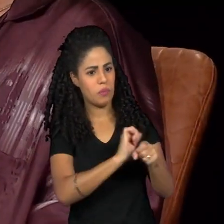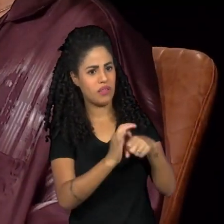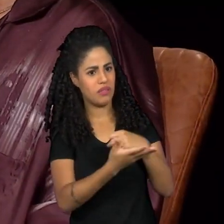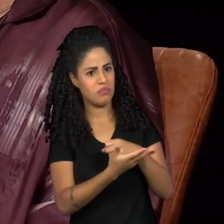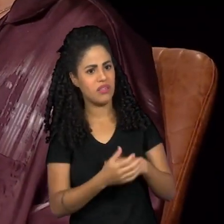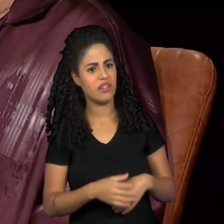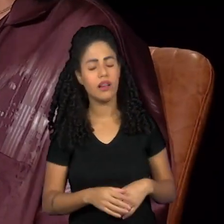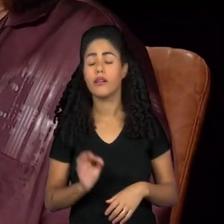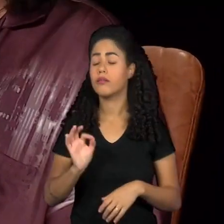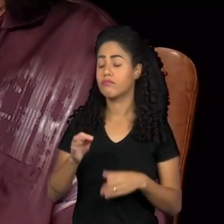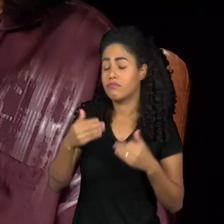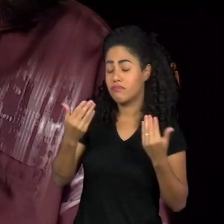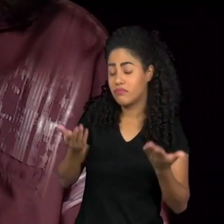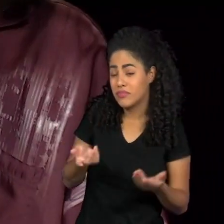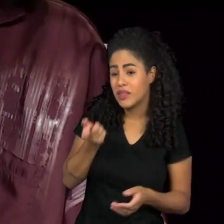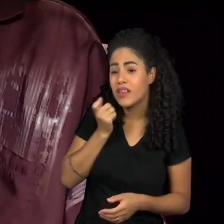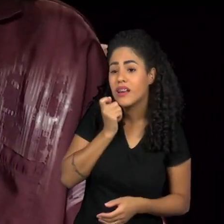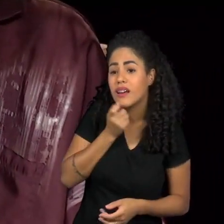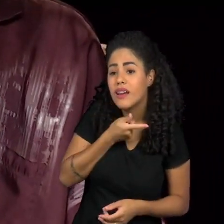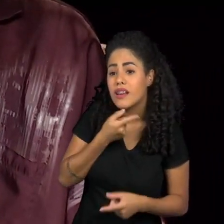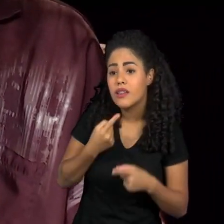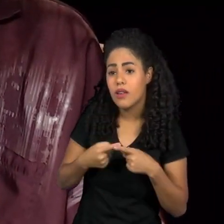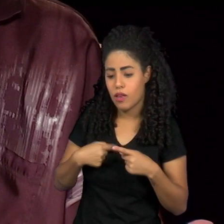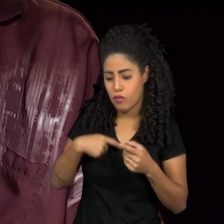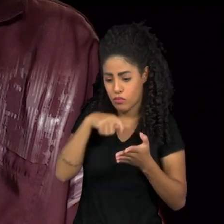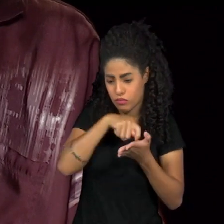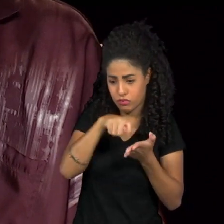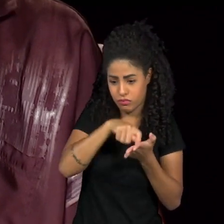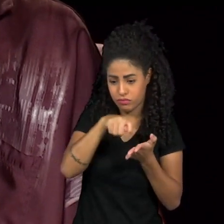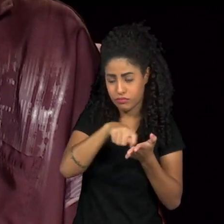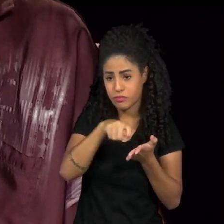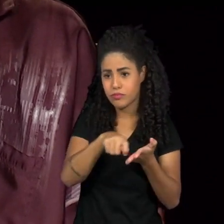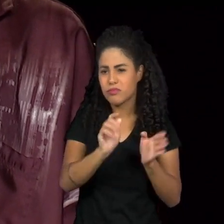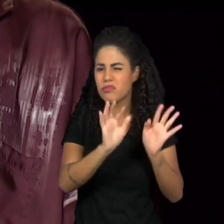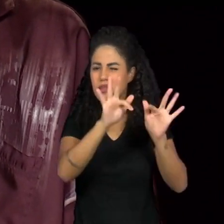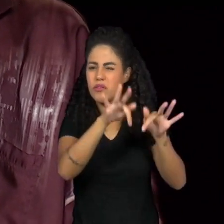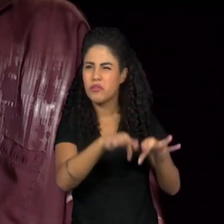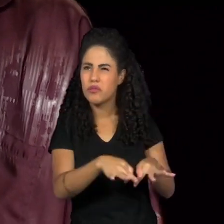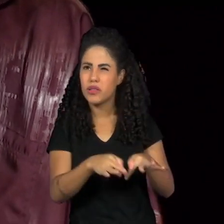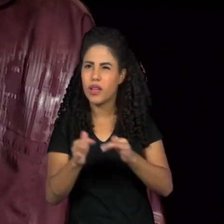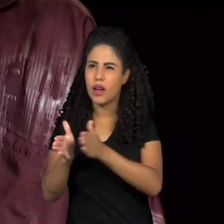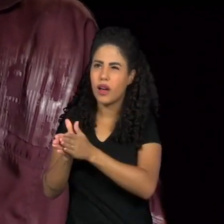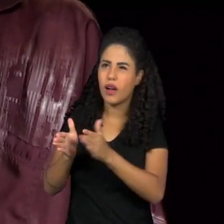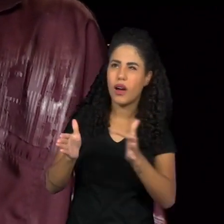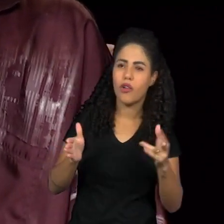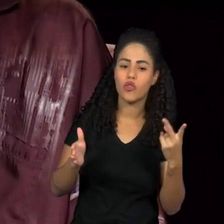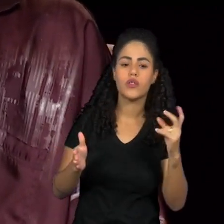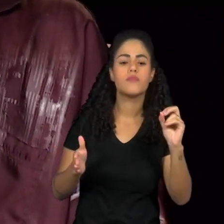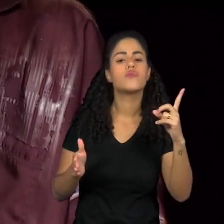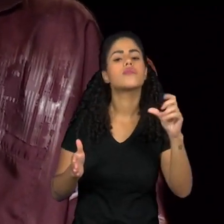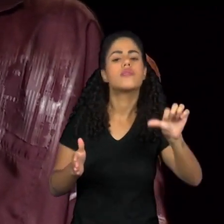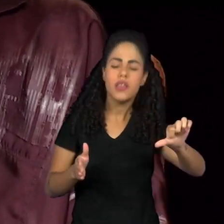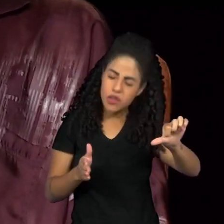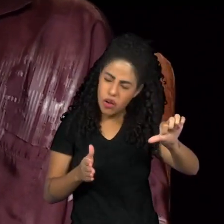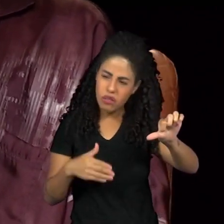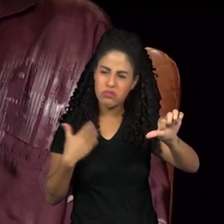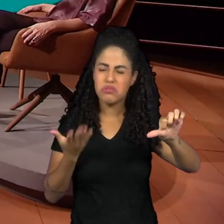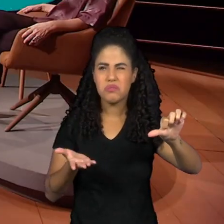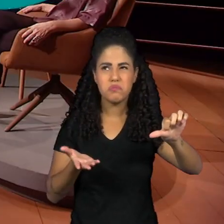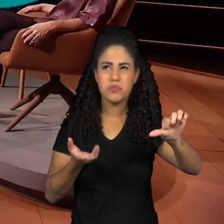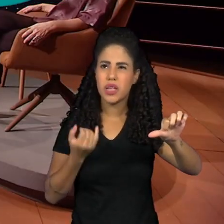E aí é engraçado que, quando eu escrevi, no final de 2019, essa parte não tinha nenhuma